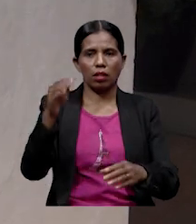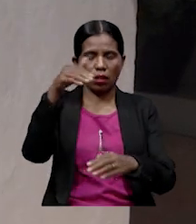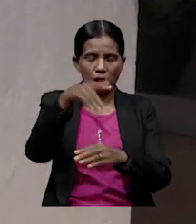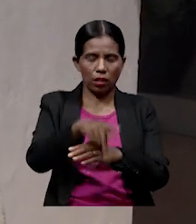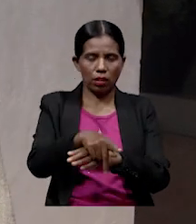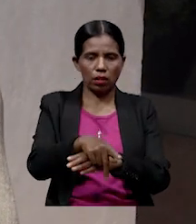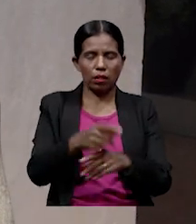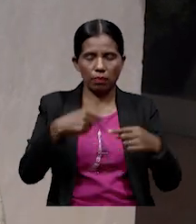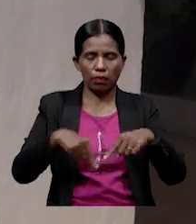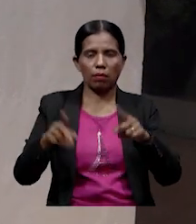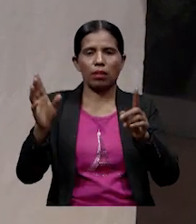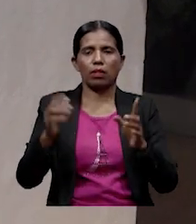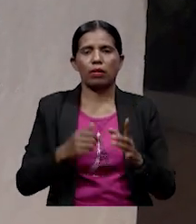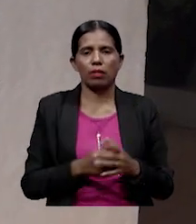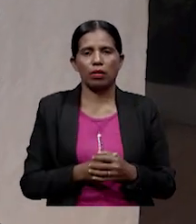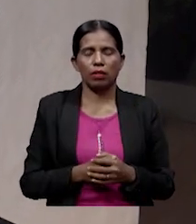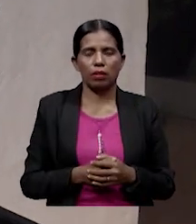era. Tanto